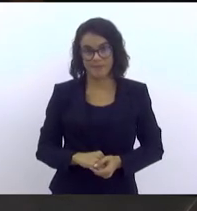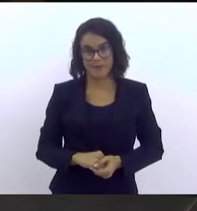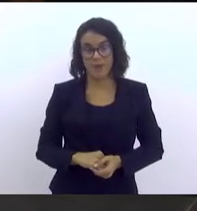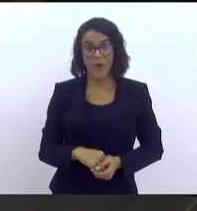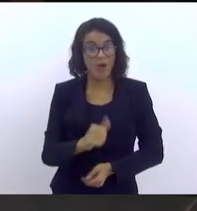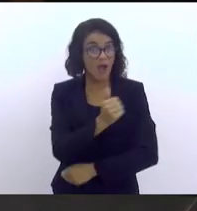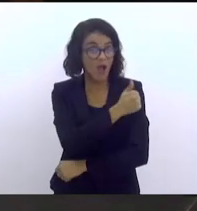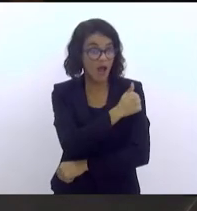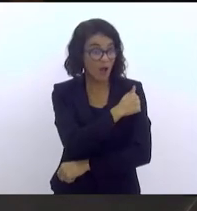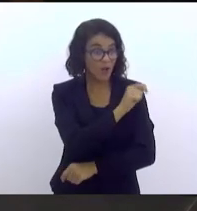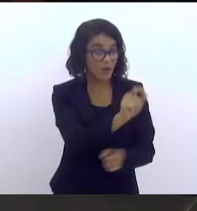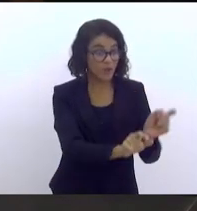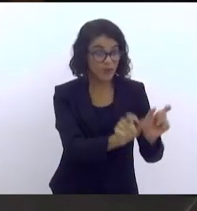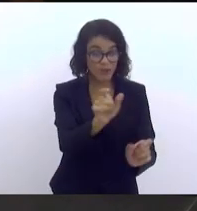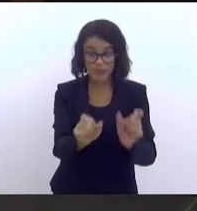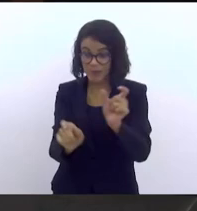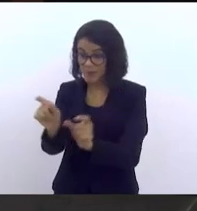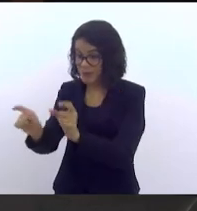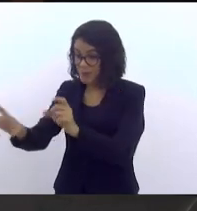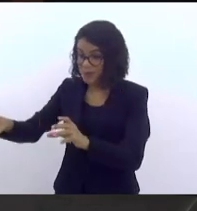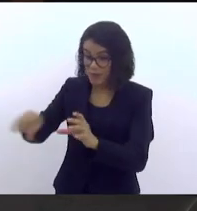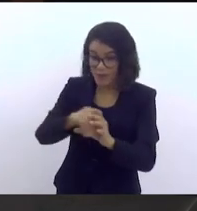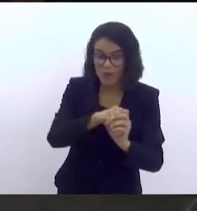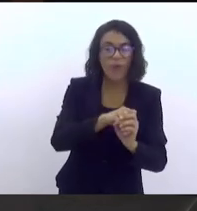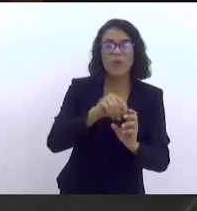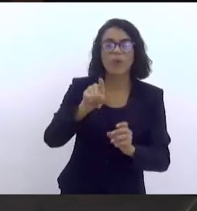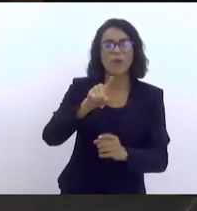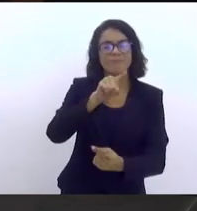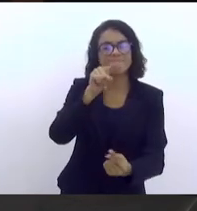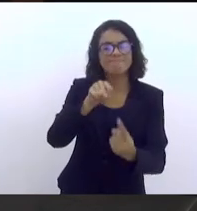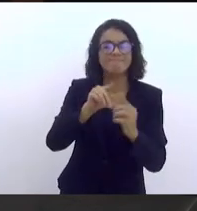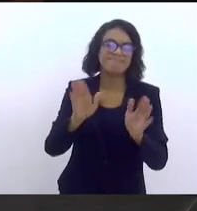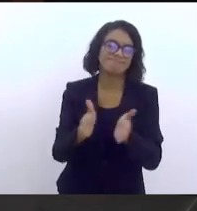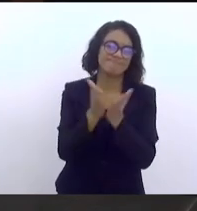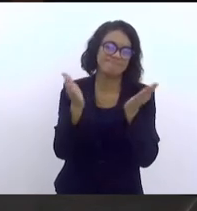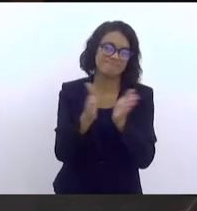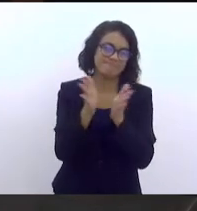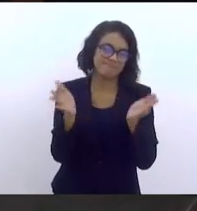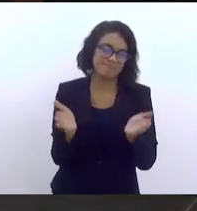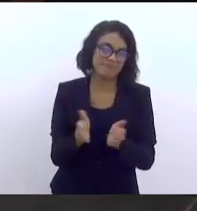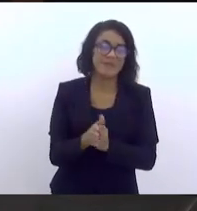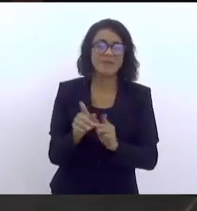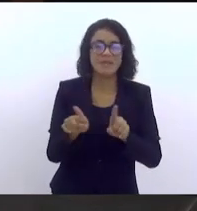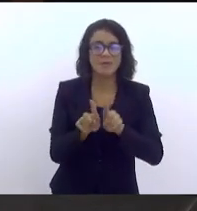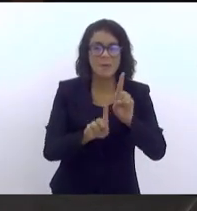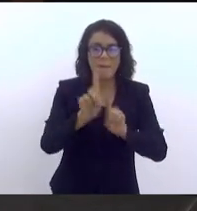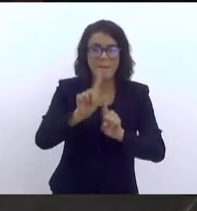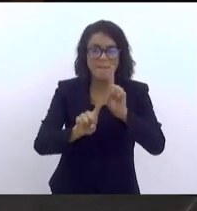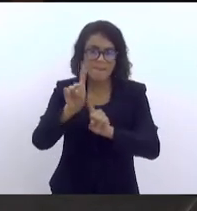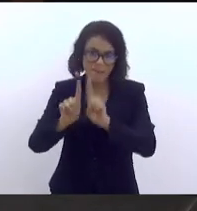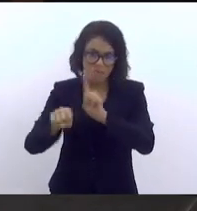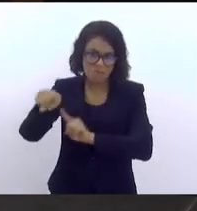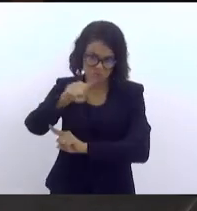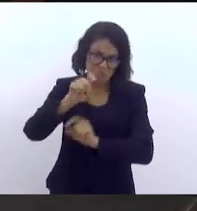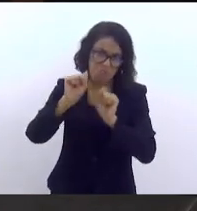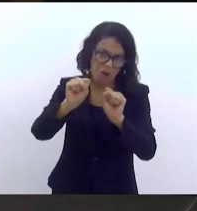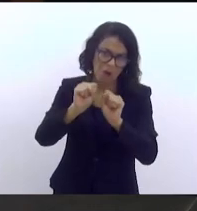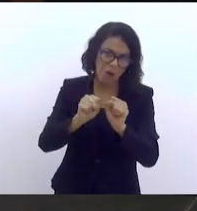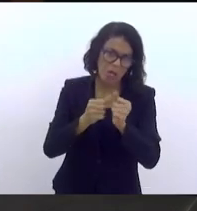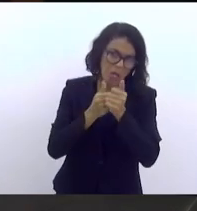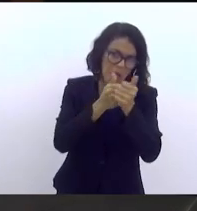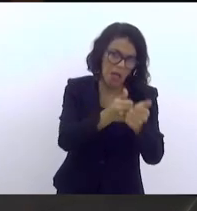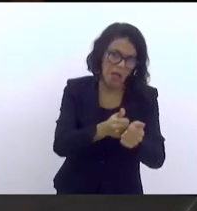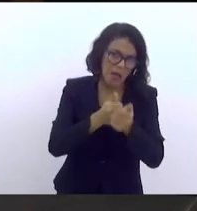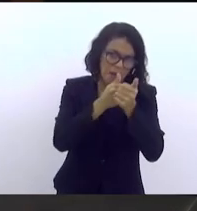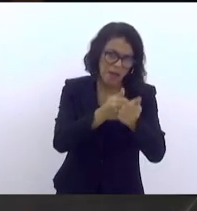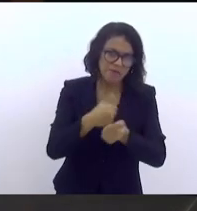seus alunos fazem parte então da população de baixa renda e as estatísticas vocês podem acompanhar eu faço essa